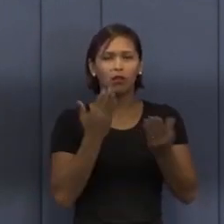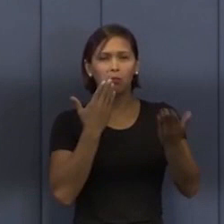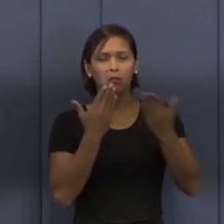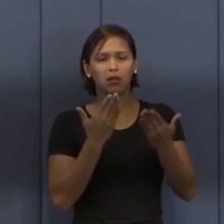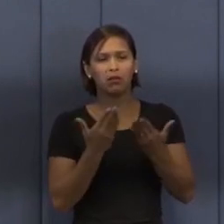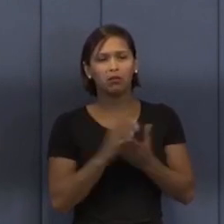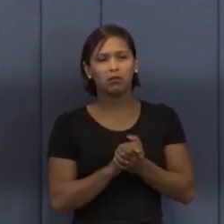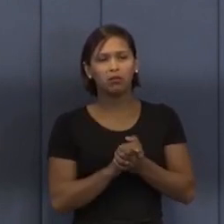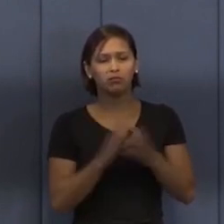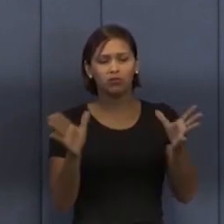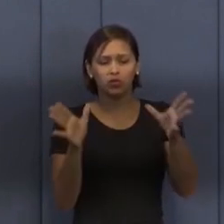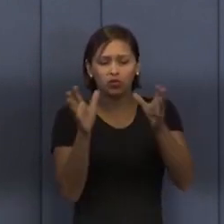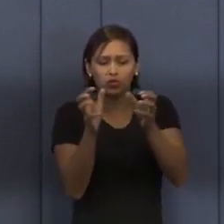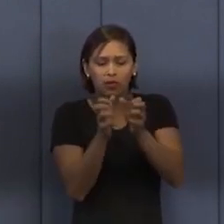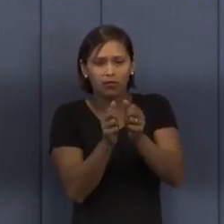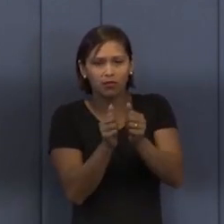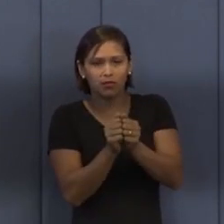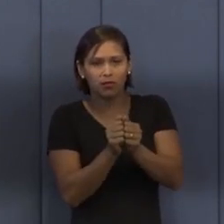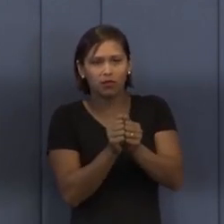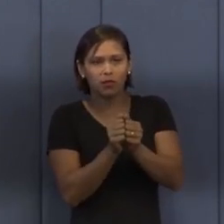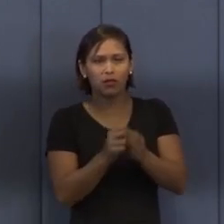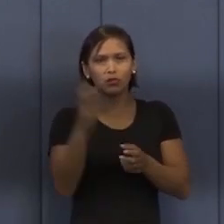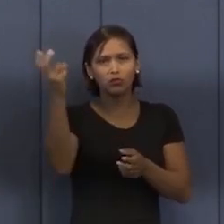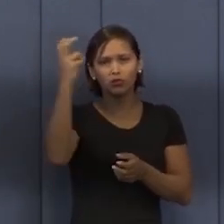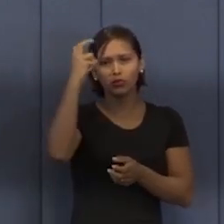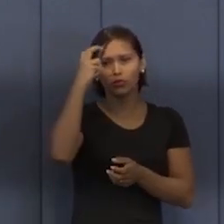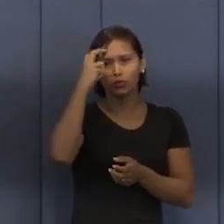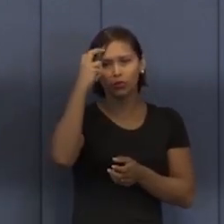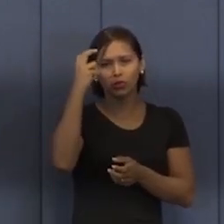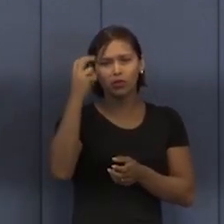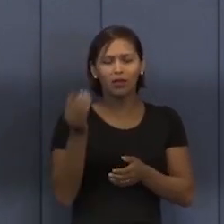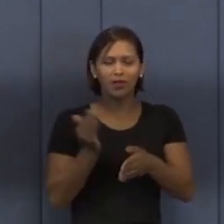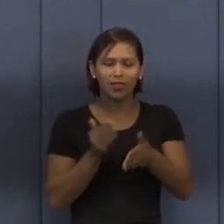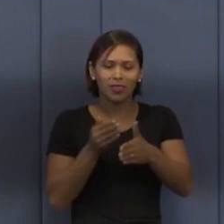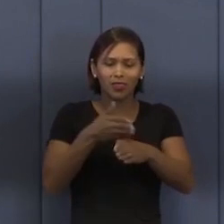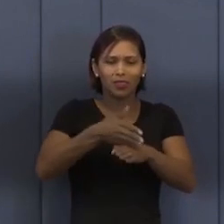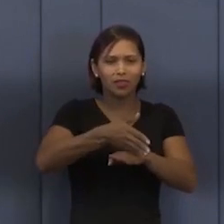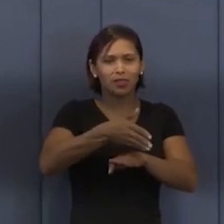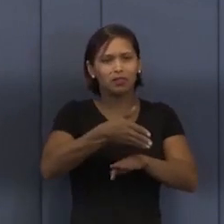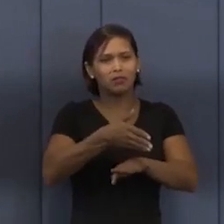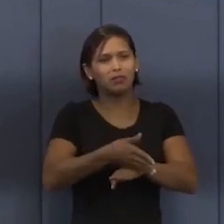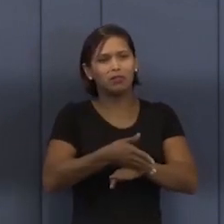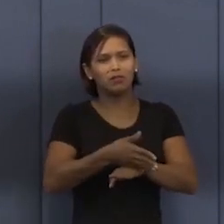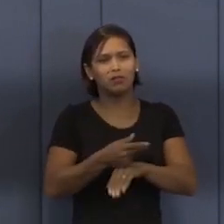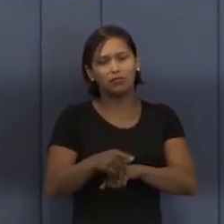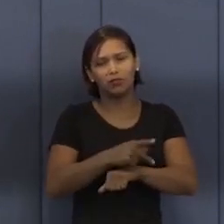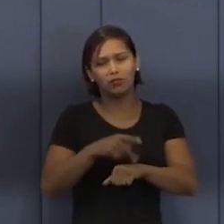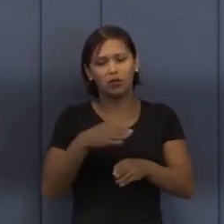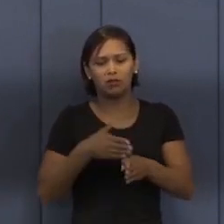e que, de certa forma, comprime toda a ordem cultural dentro de